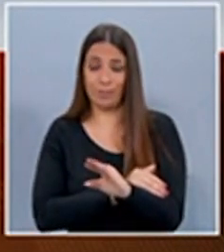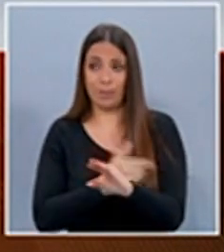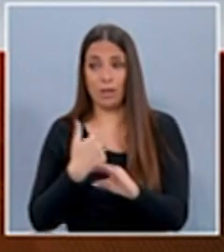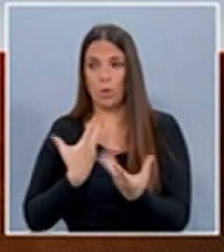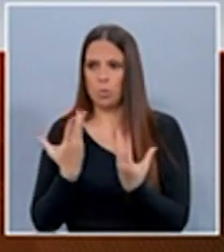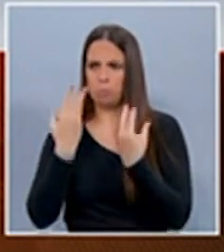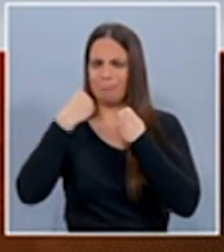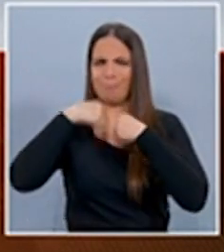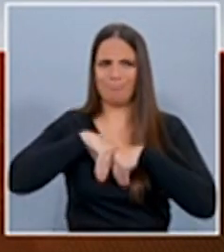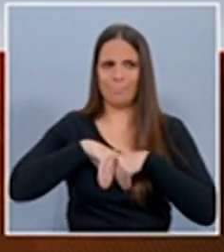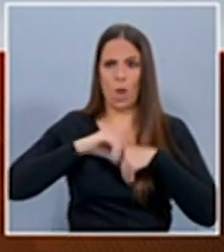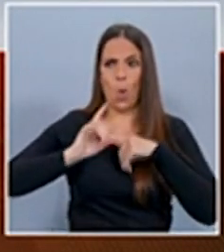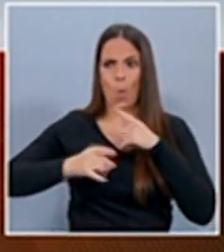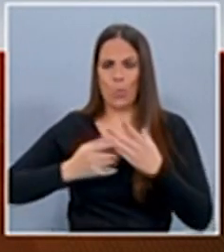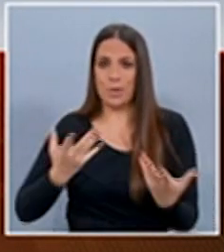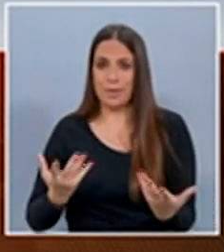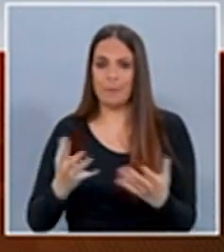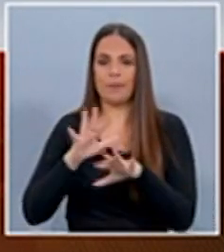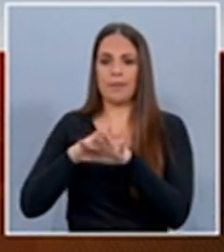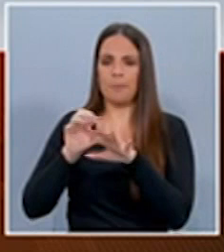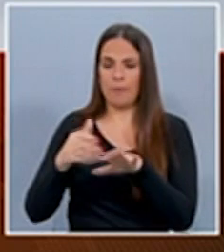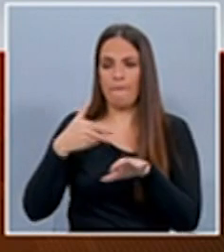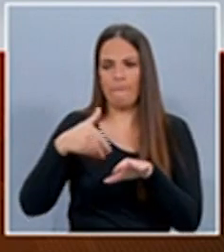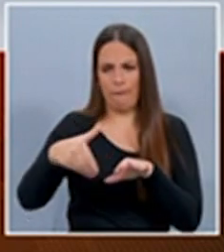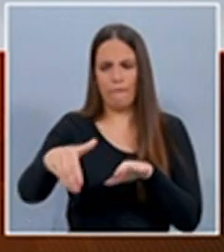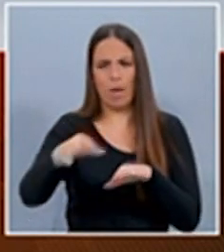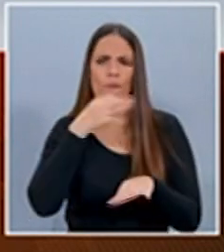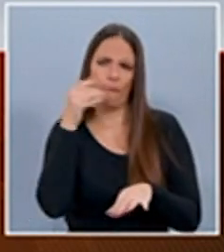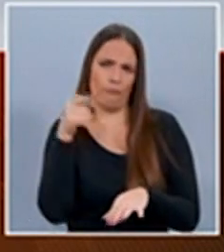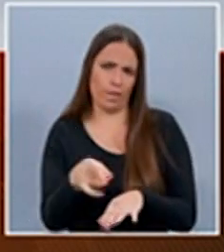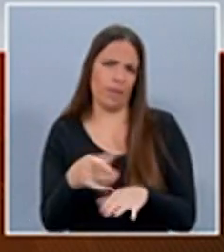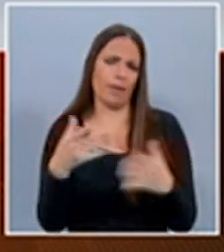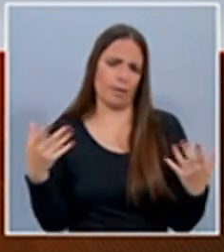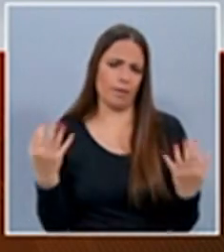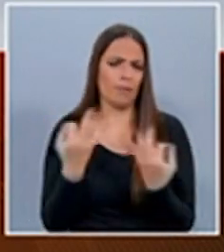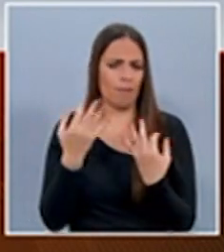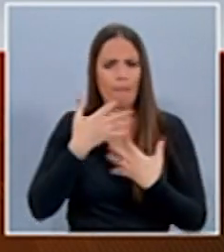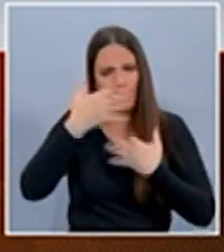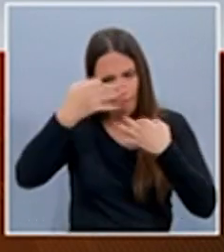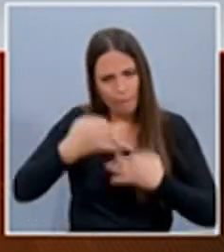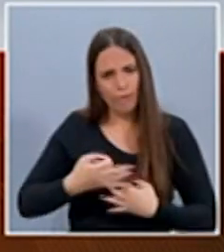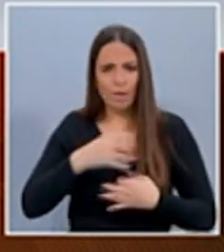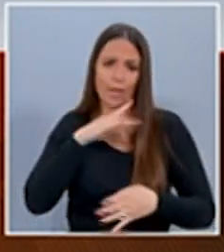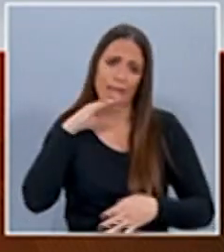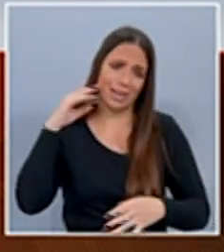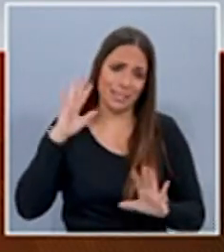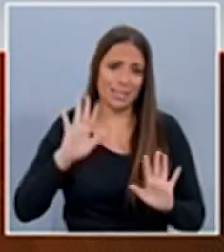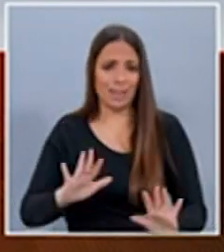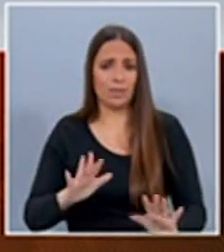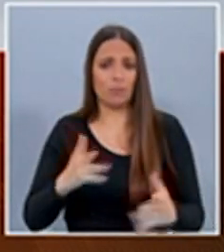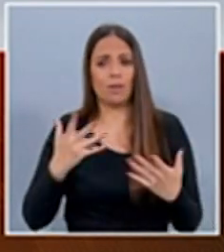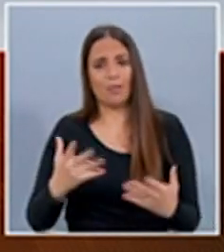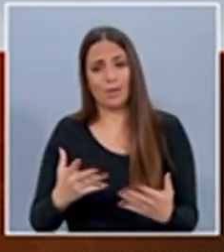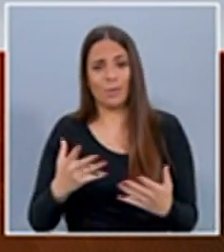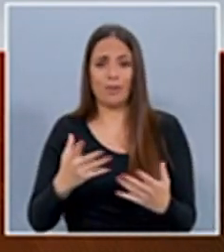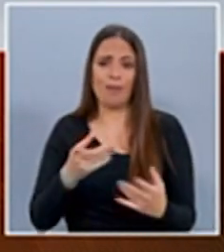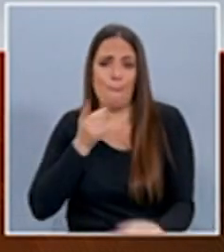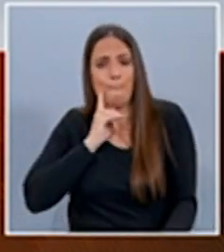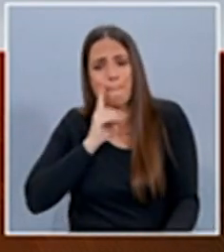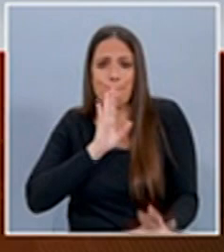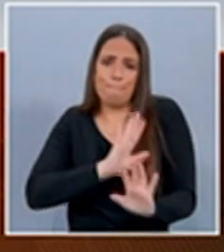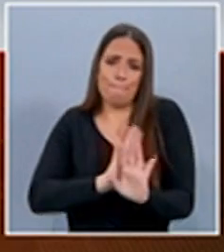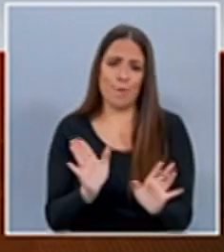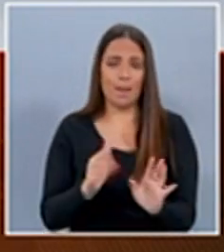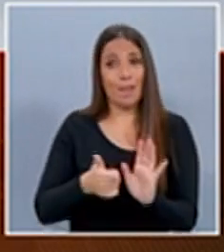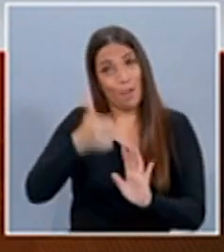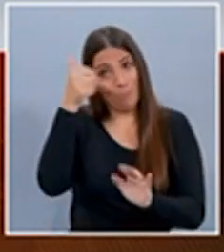aconteceu, portanto, em alguma altura irei falar sobre isso. Será sério, será engraçado, mas neste momento vou contar algumas piadas. Já